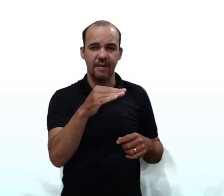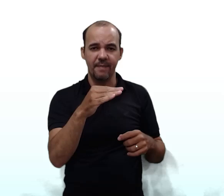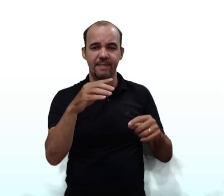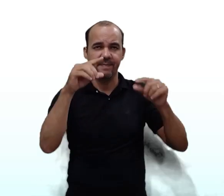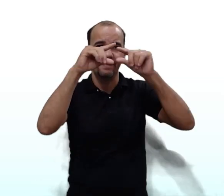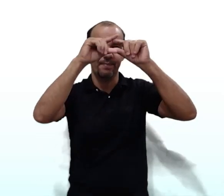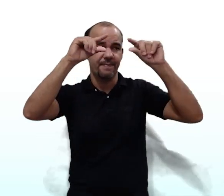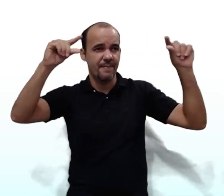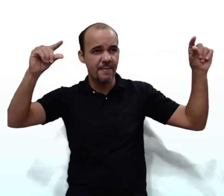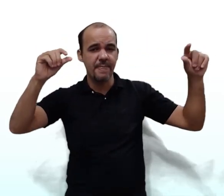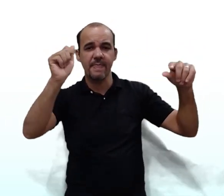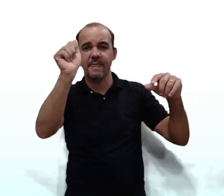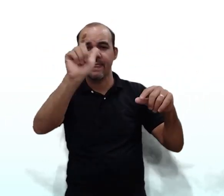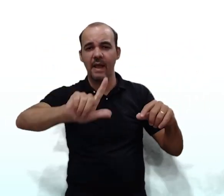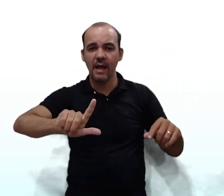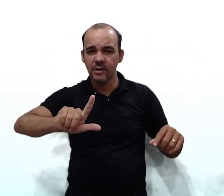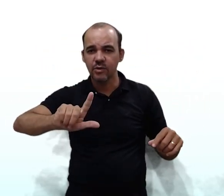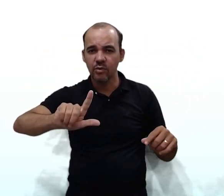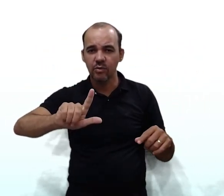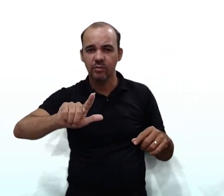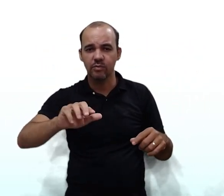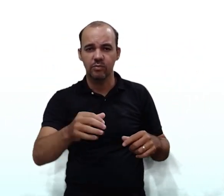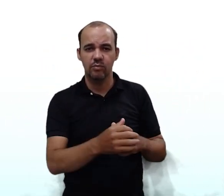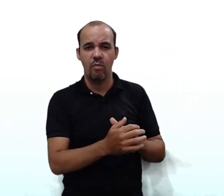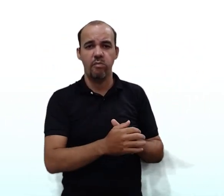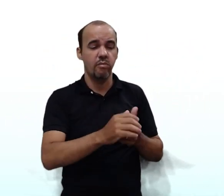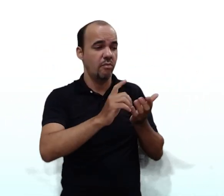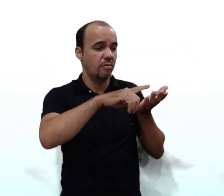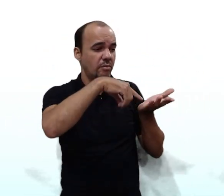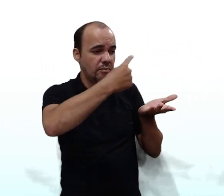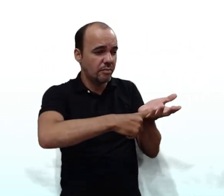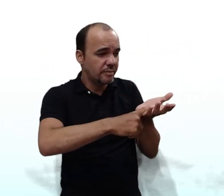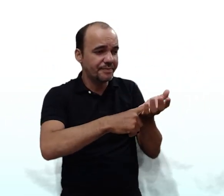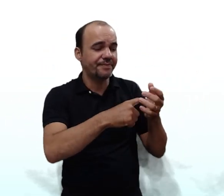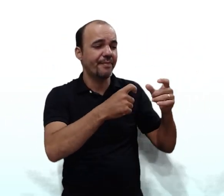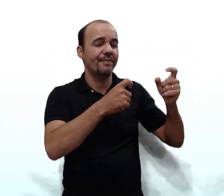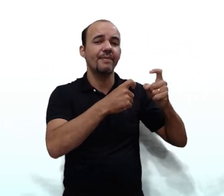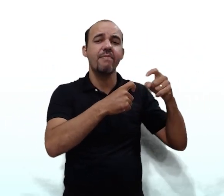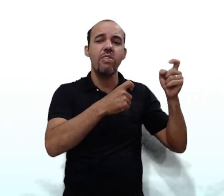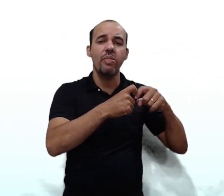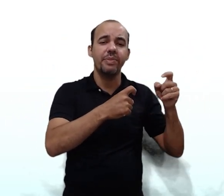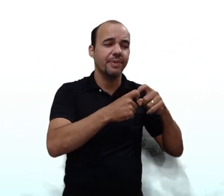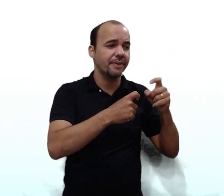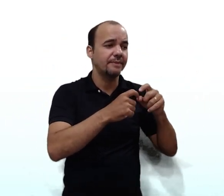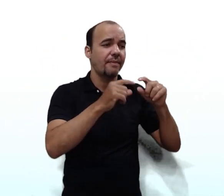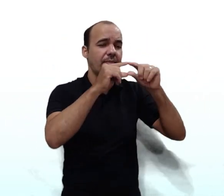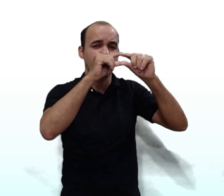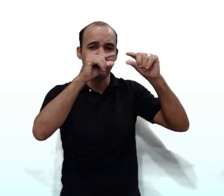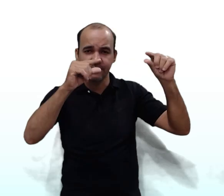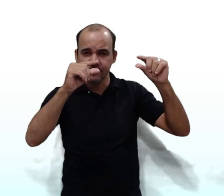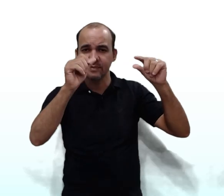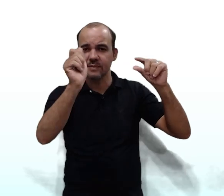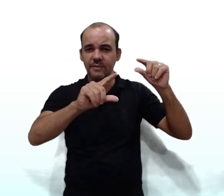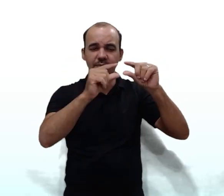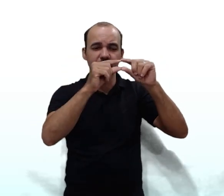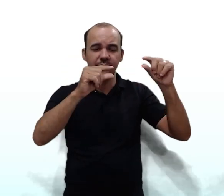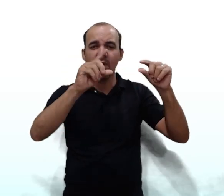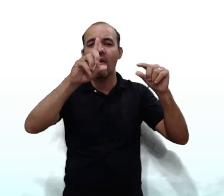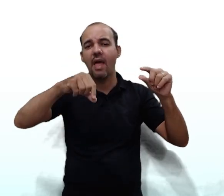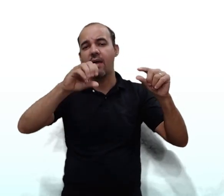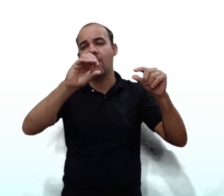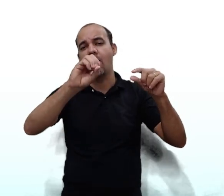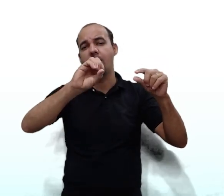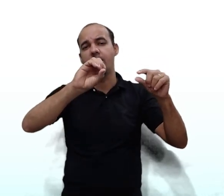em azul aí, his 3:30 appointment with Dr. Smith, é o nosso objeto. E é um objeto que ele